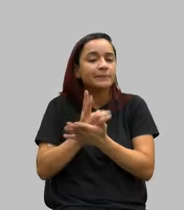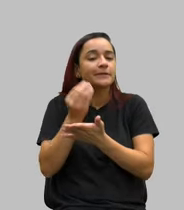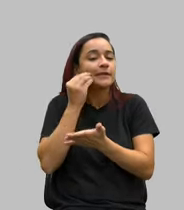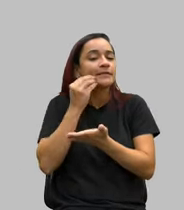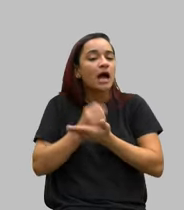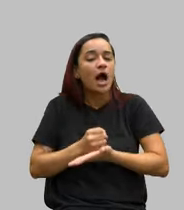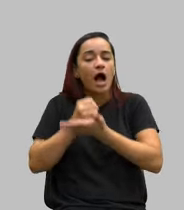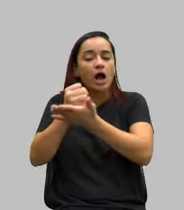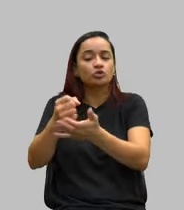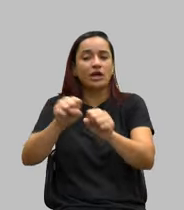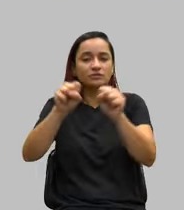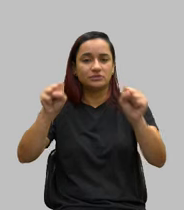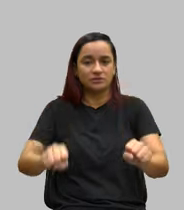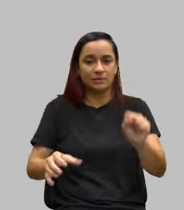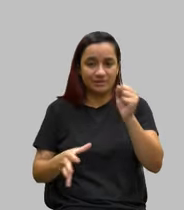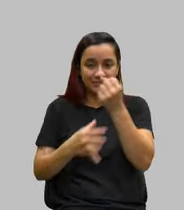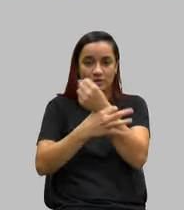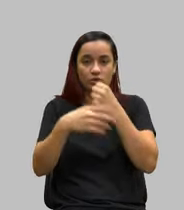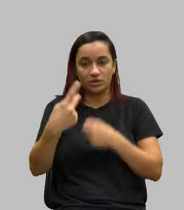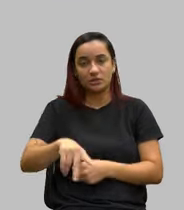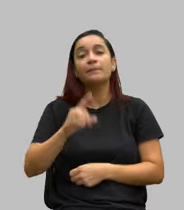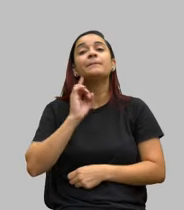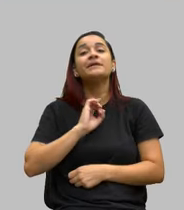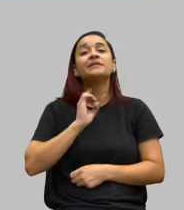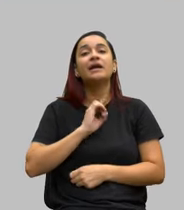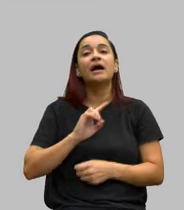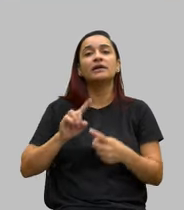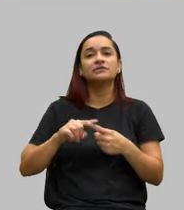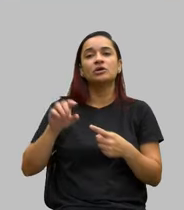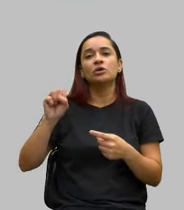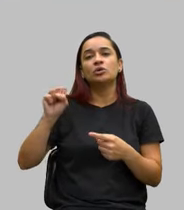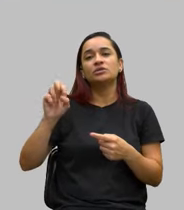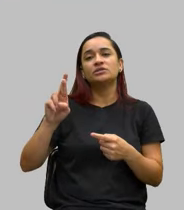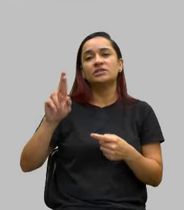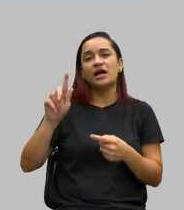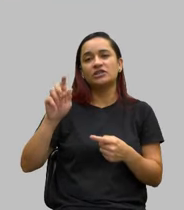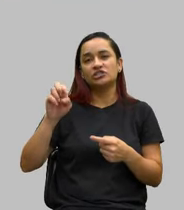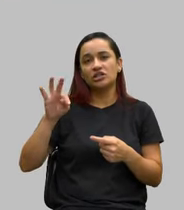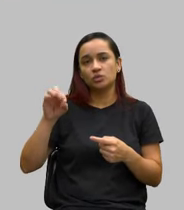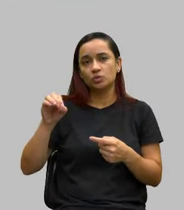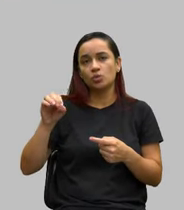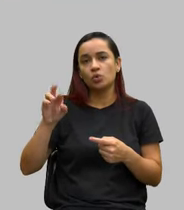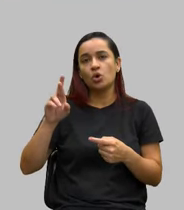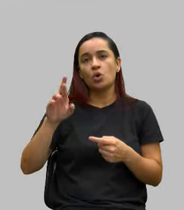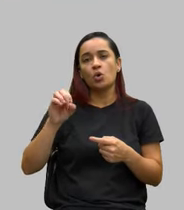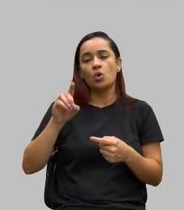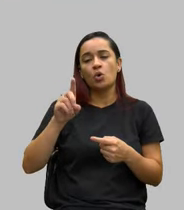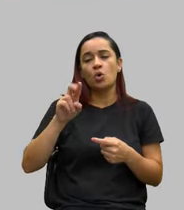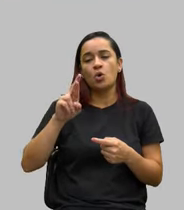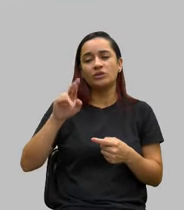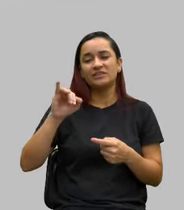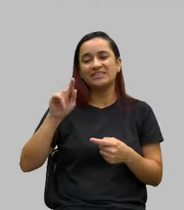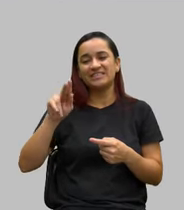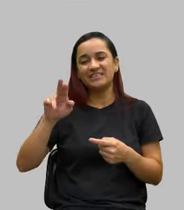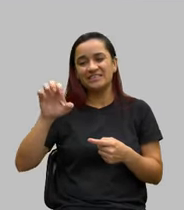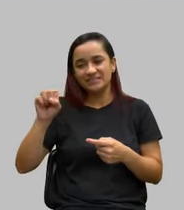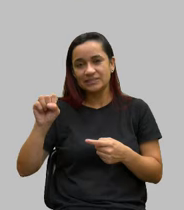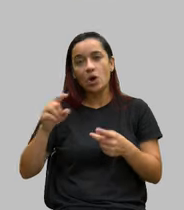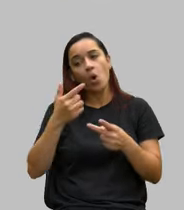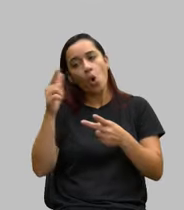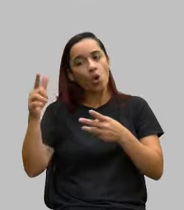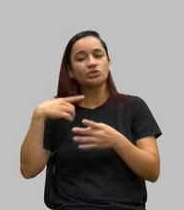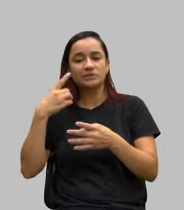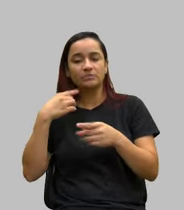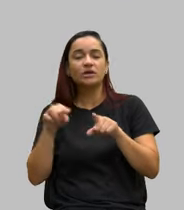eh dentre O sargento Rodrigues e outros deputados eu não tenho dúvida que eu sou um dos deputados que mais tem também estou